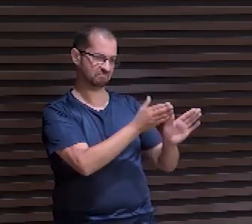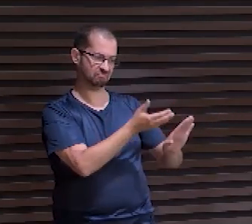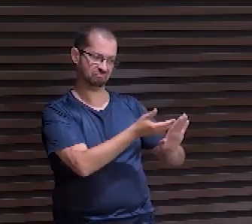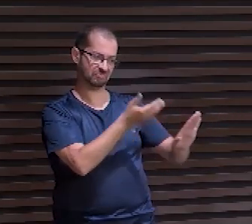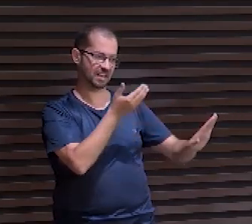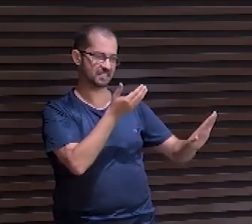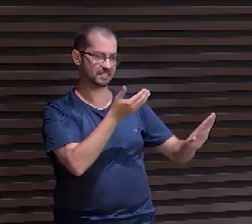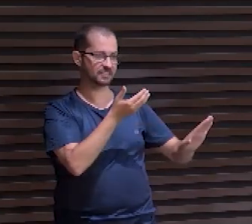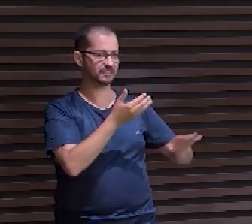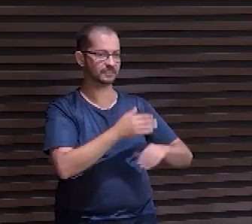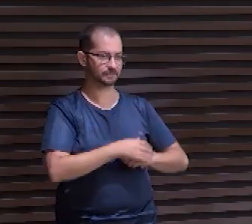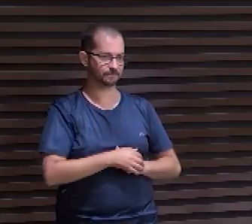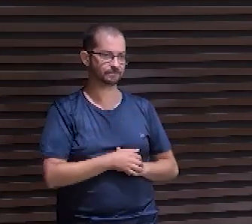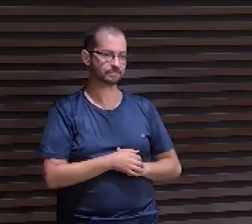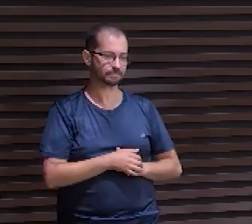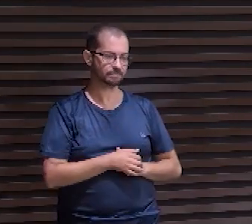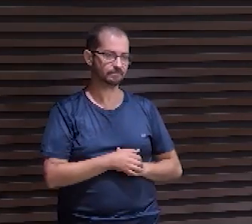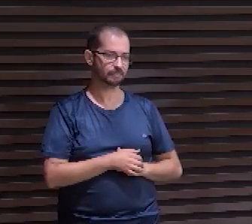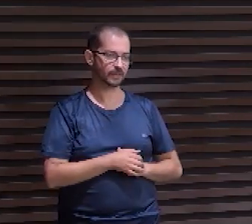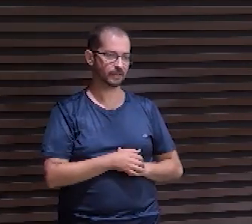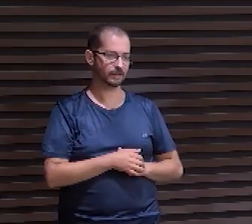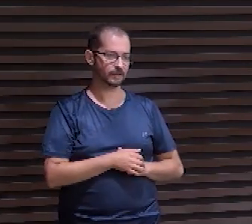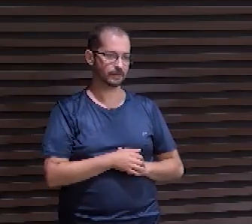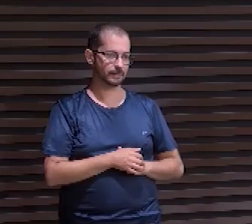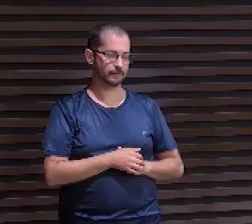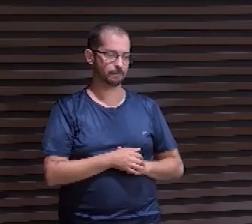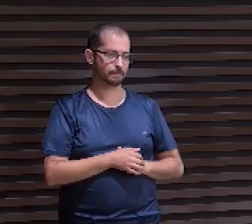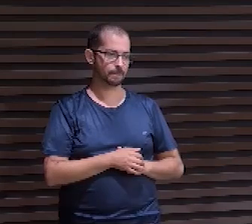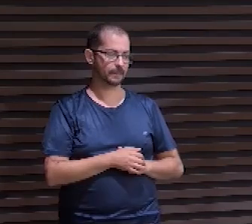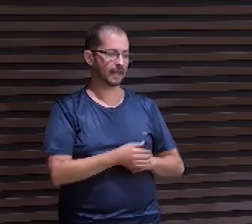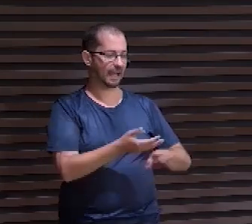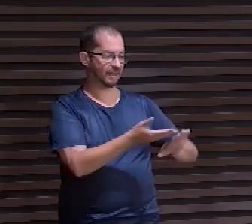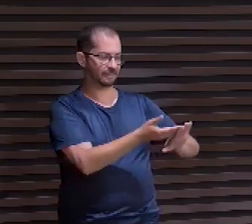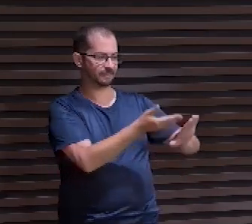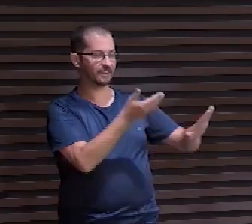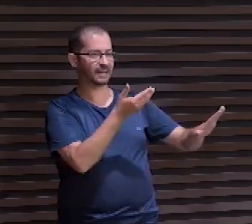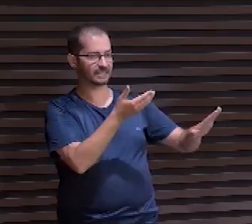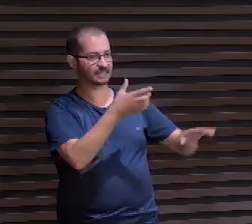forma mais correta, vai de retro, Satanás,